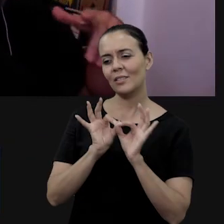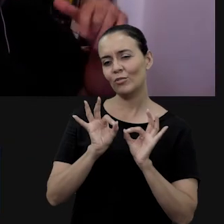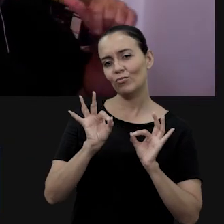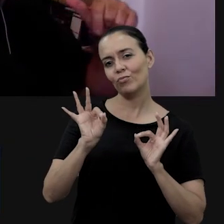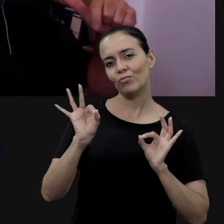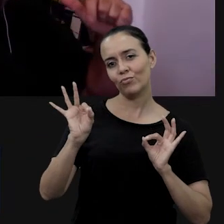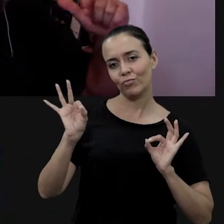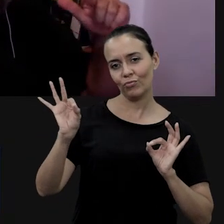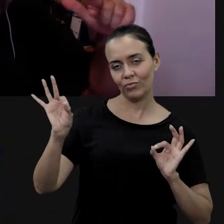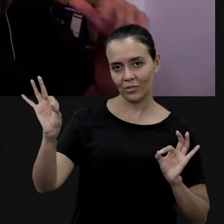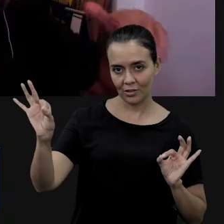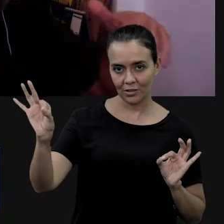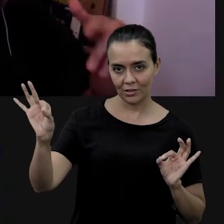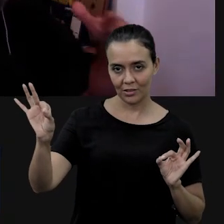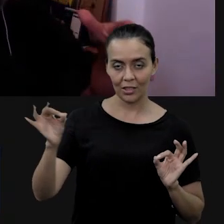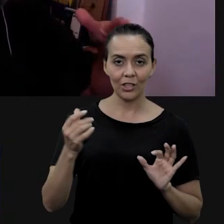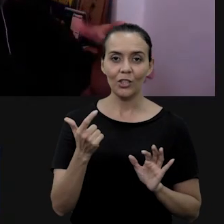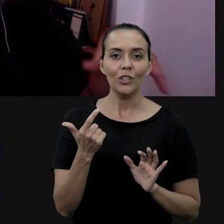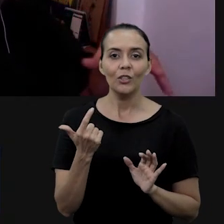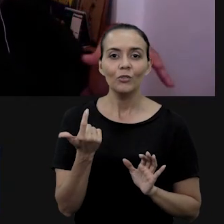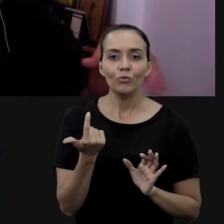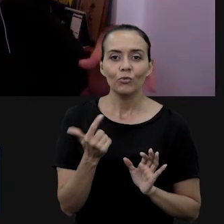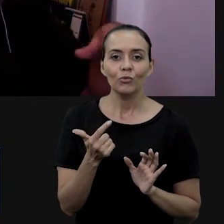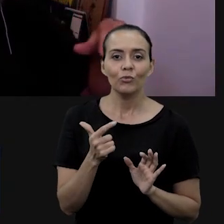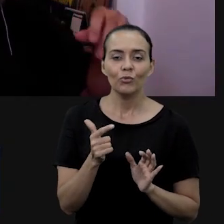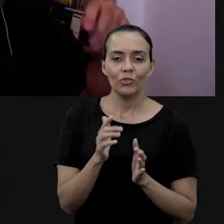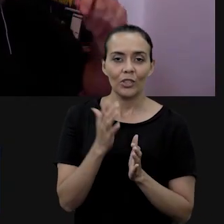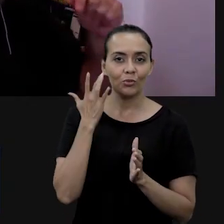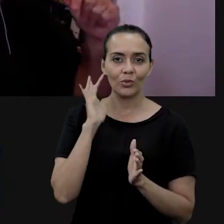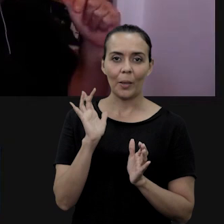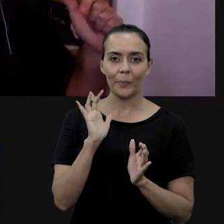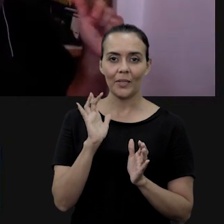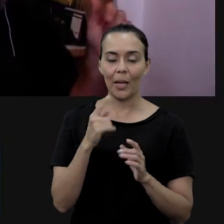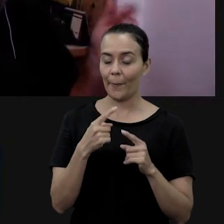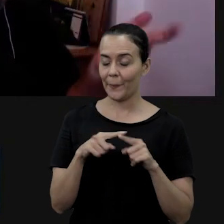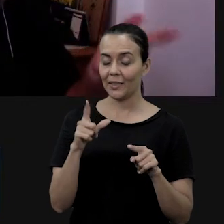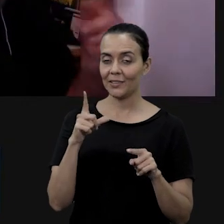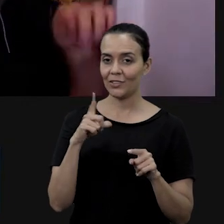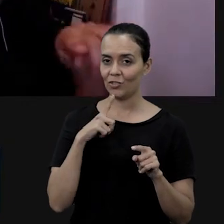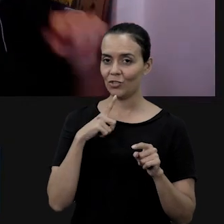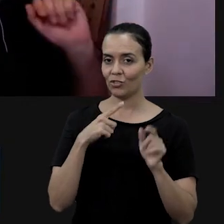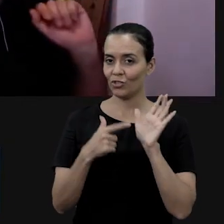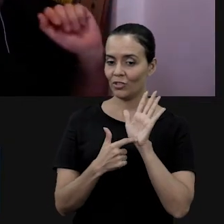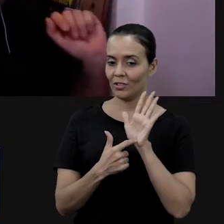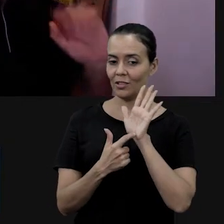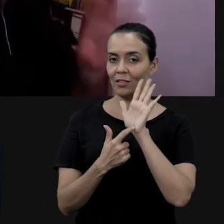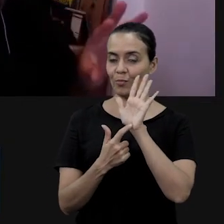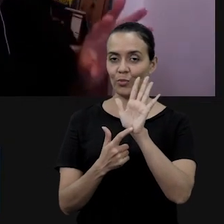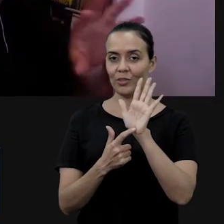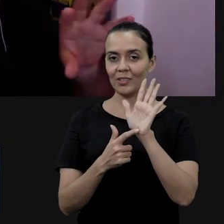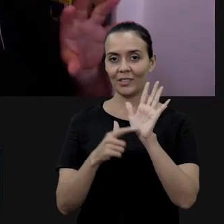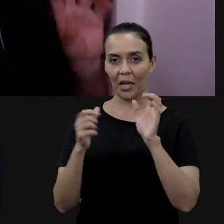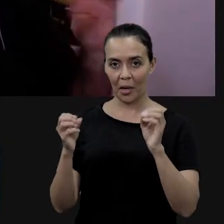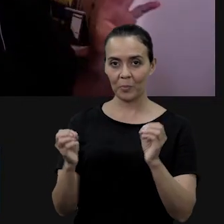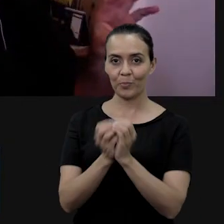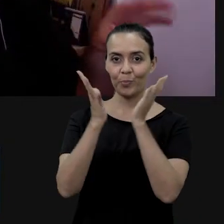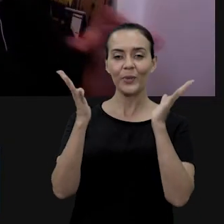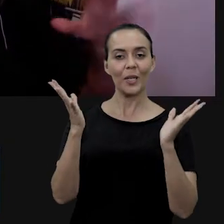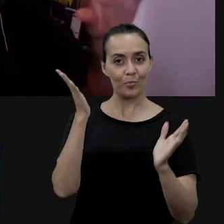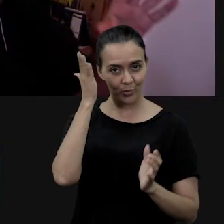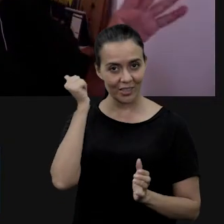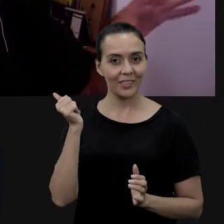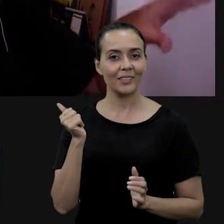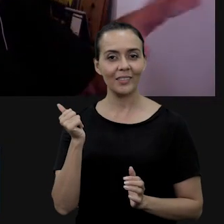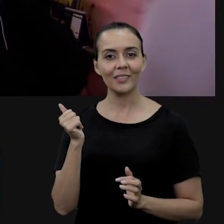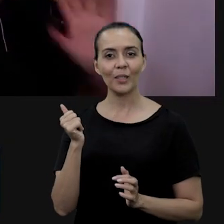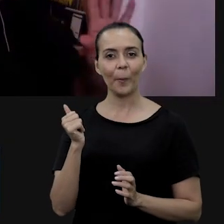iam acontecer, um deslocamento grande aqui em São Então Paulo. não tinha lapela na pessoa, porque ela não estava sabendo. Mas daí ia haver uma revelação na hora da